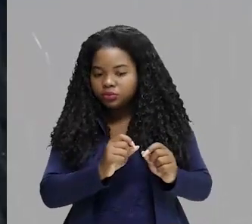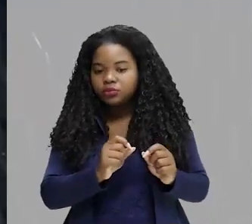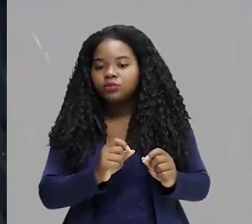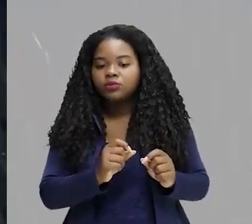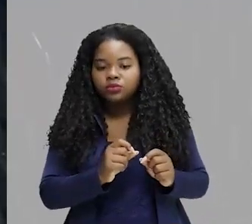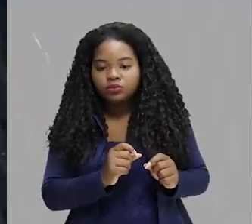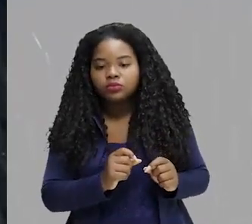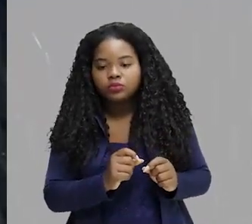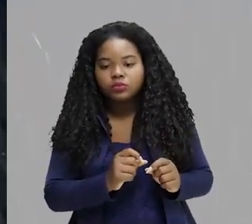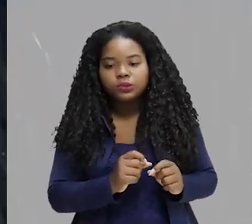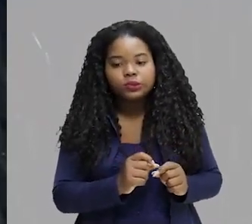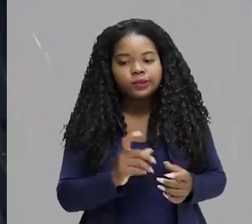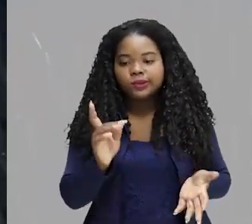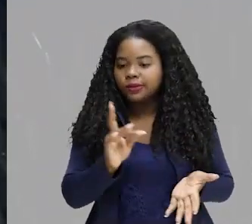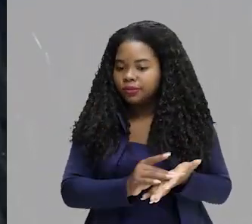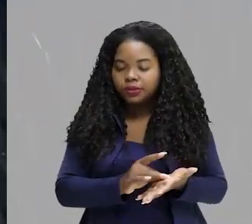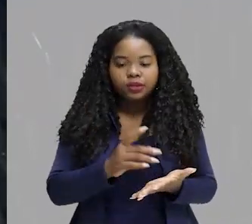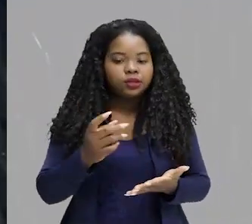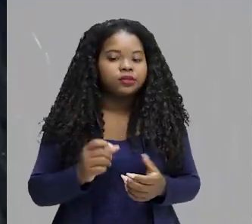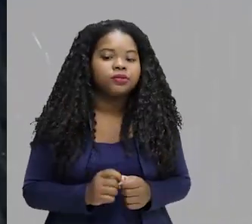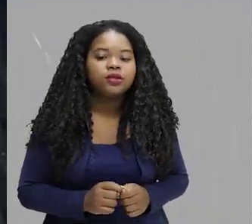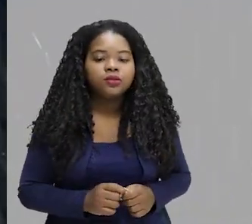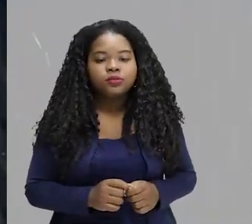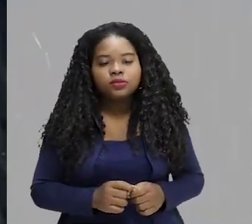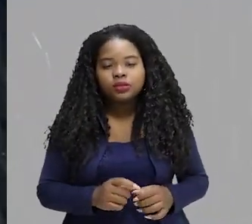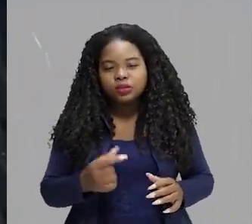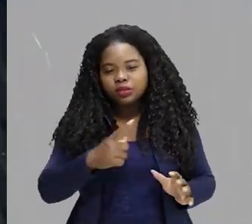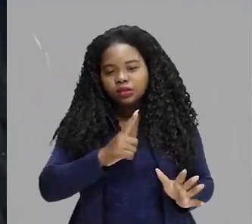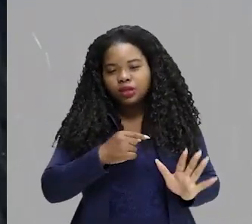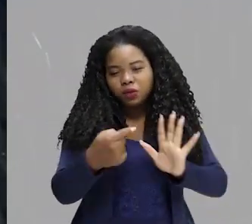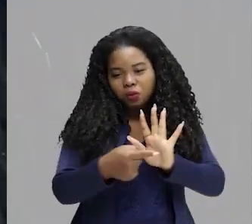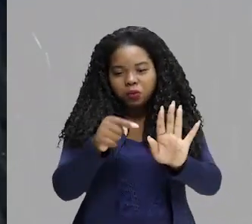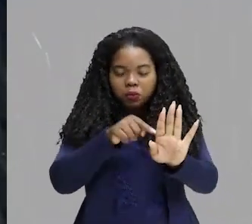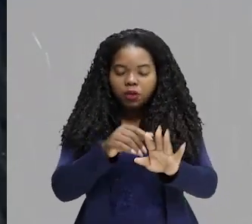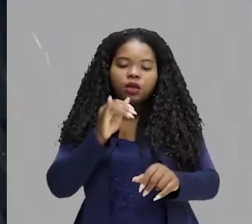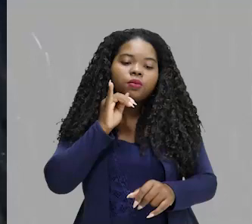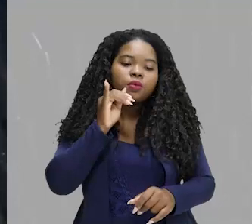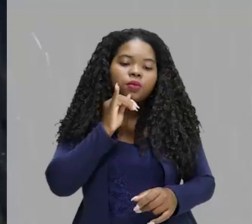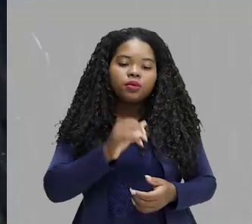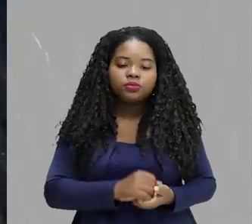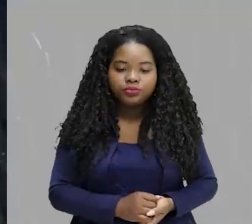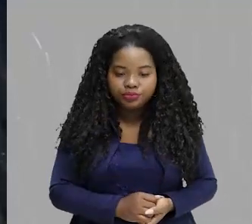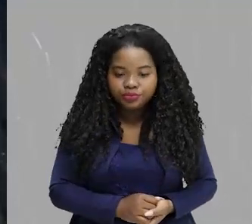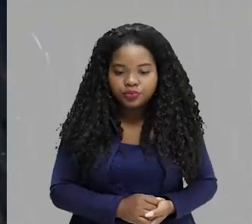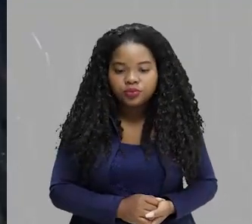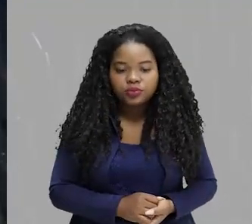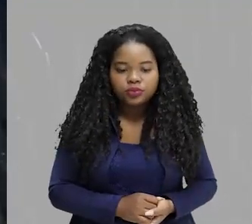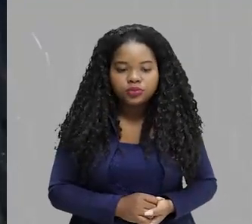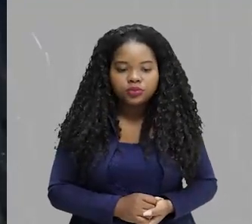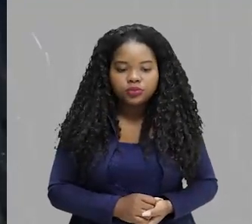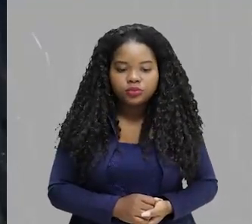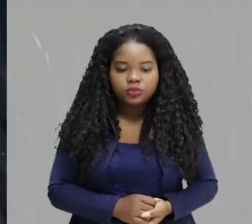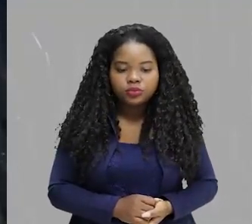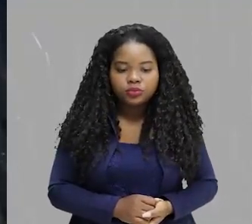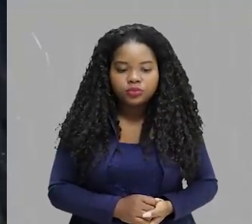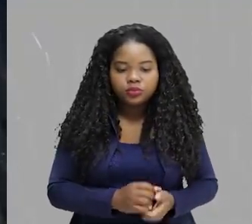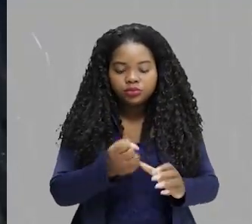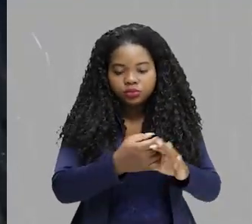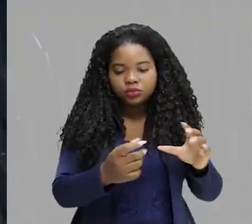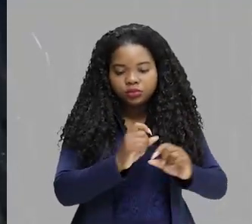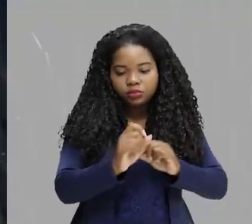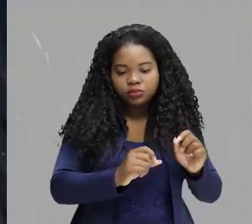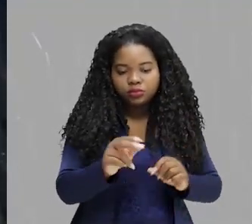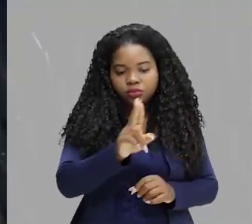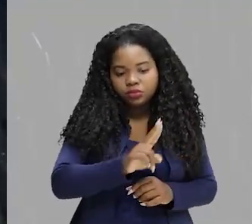que você ouvir isso, é falando da palavra representando um sentido que normalmente ela não teria. E ele é caracterizado